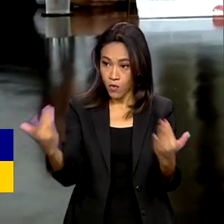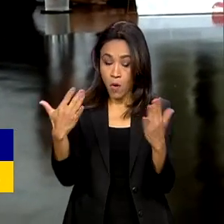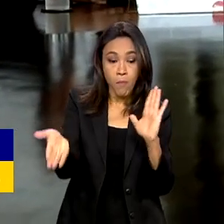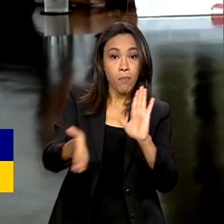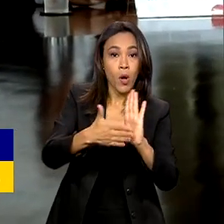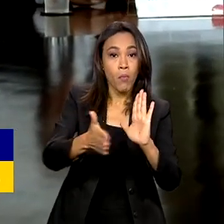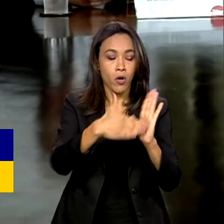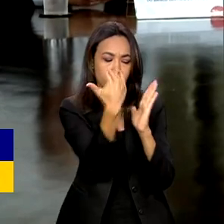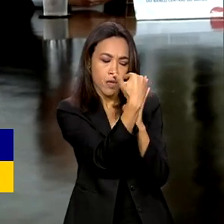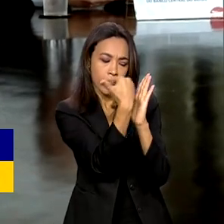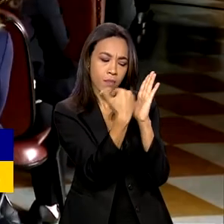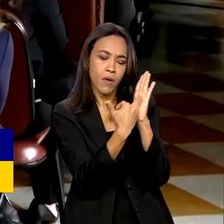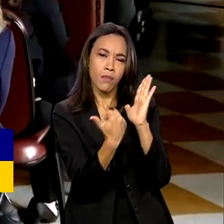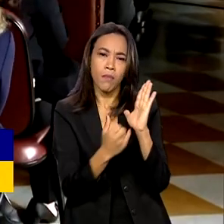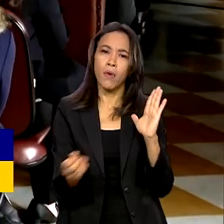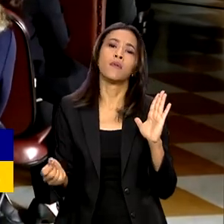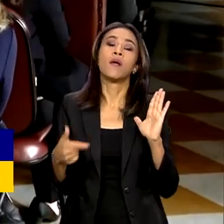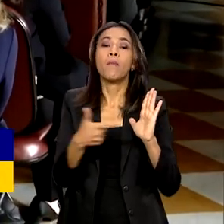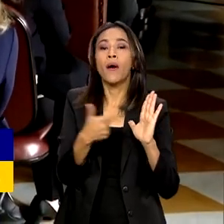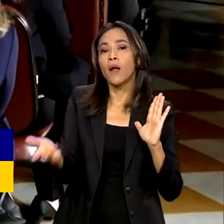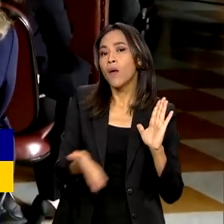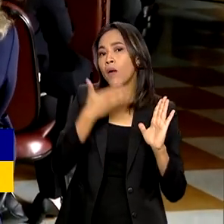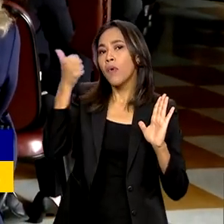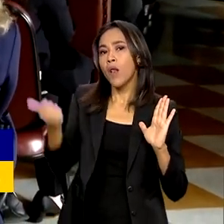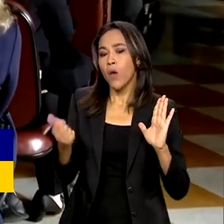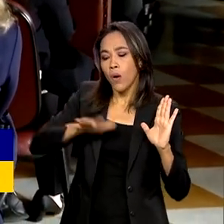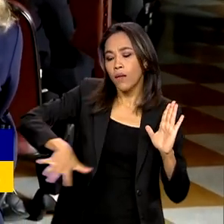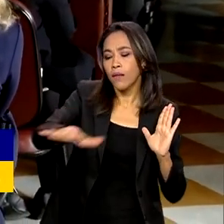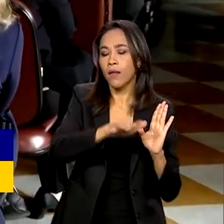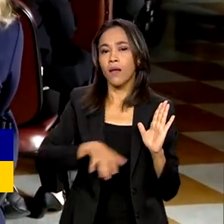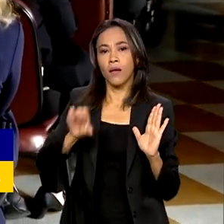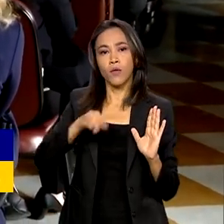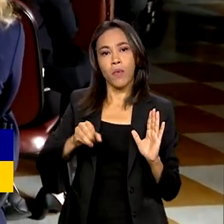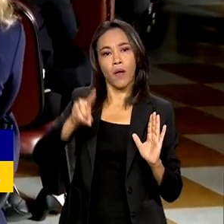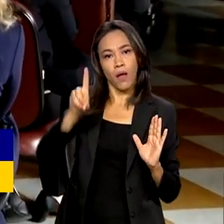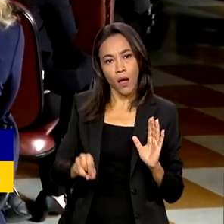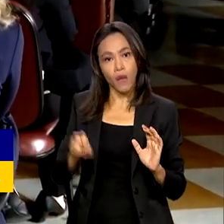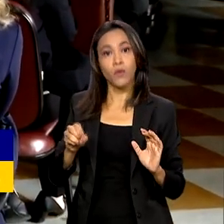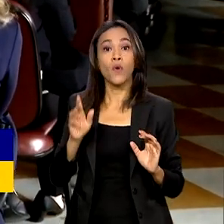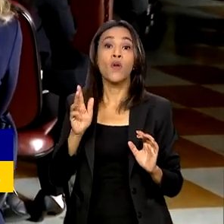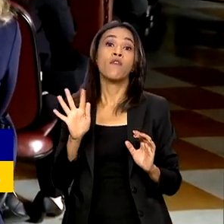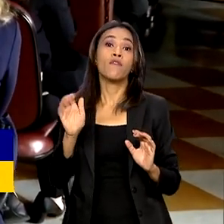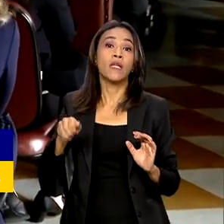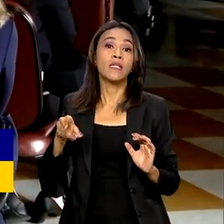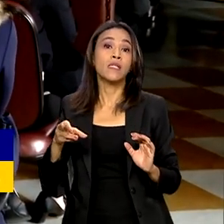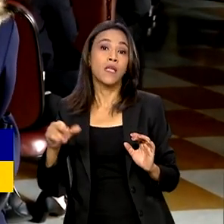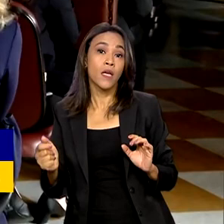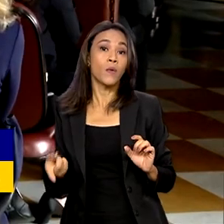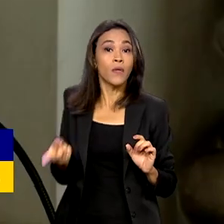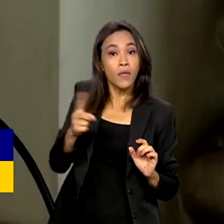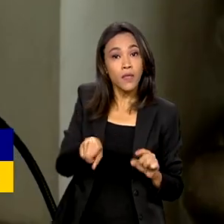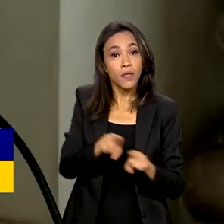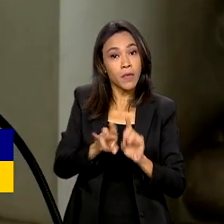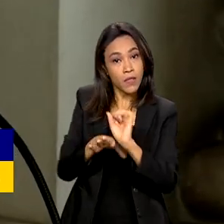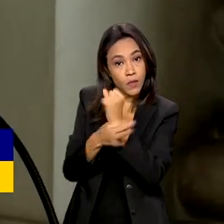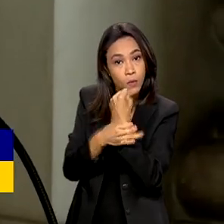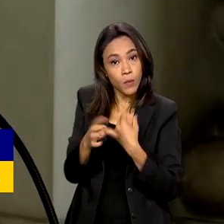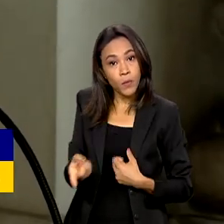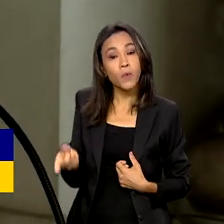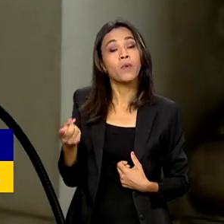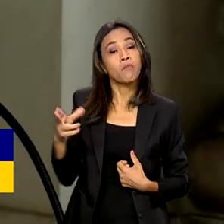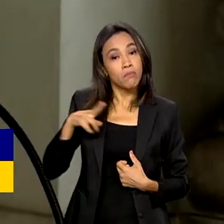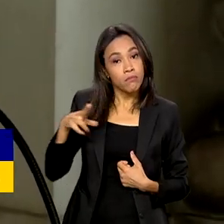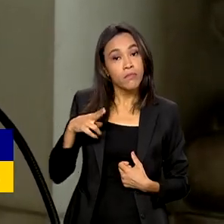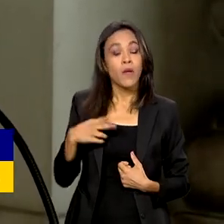de aprimoramento regulatório para a atuação do mercado financeiro e o mercado de seguros e previdência privada. Segundo